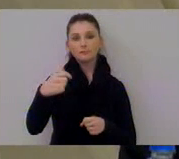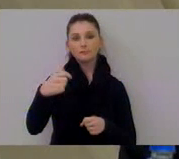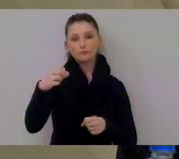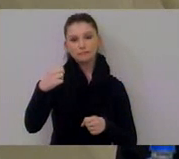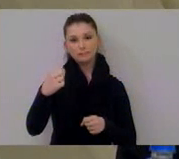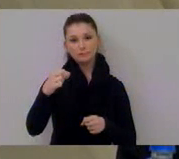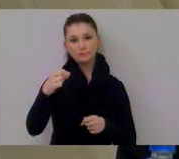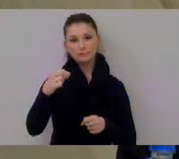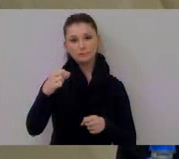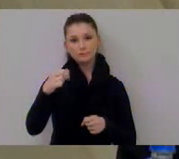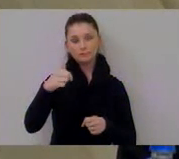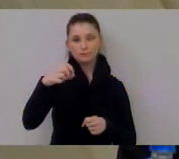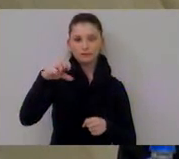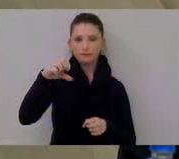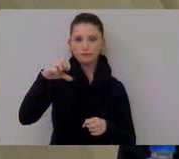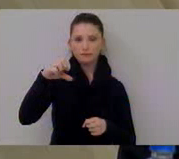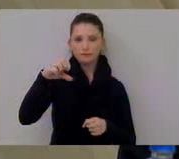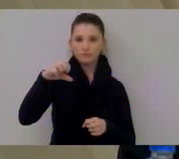297,